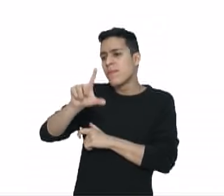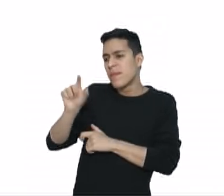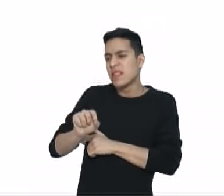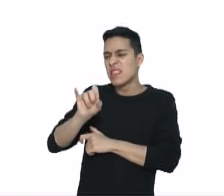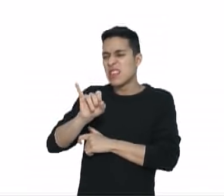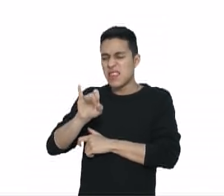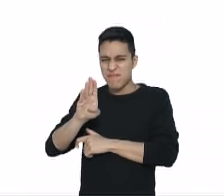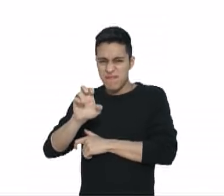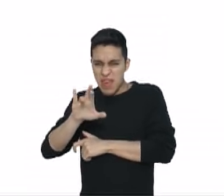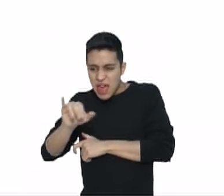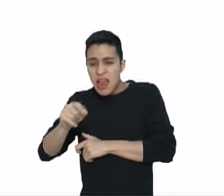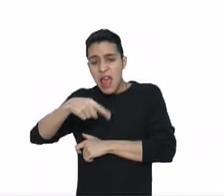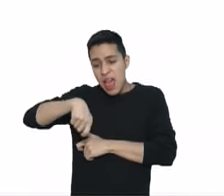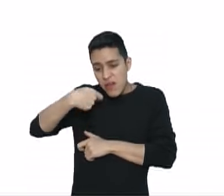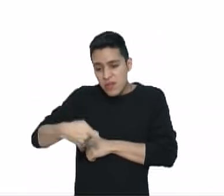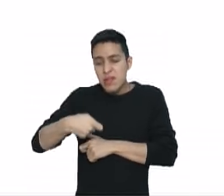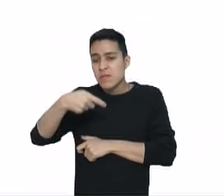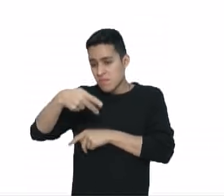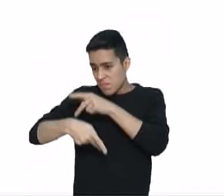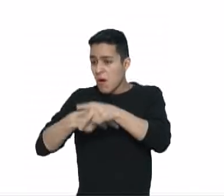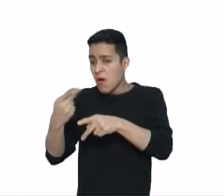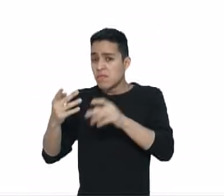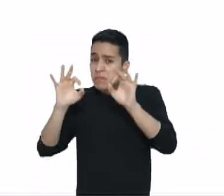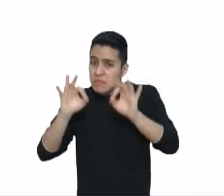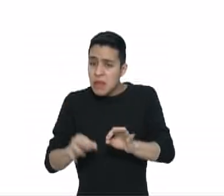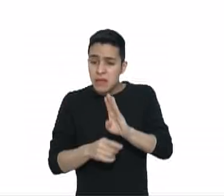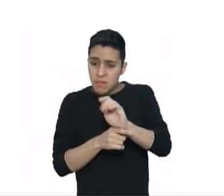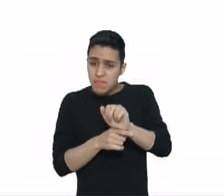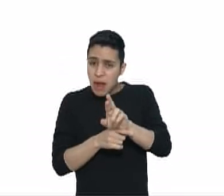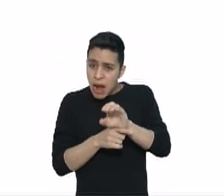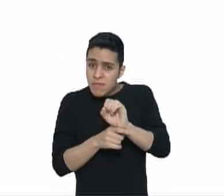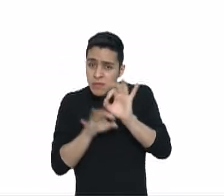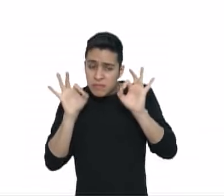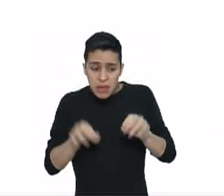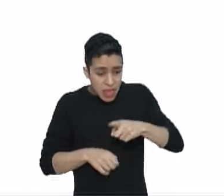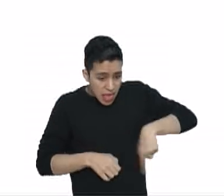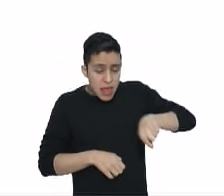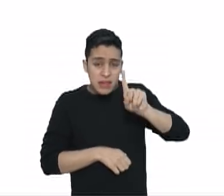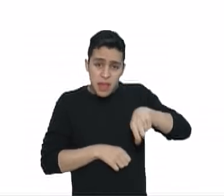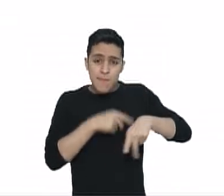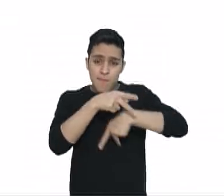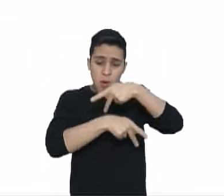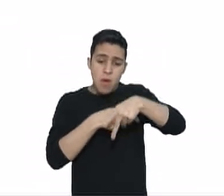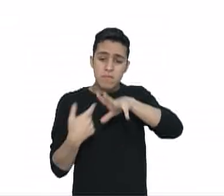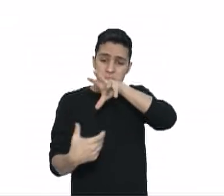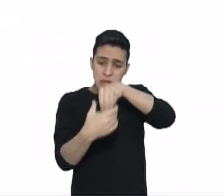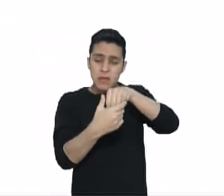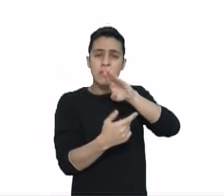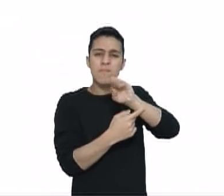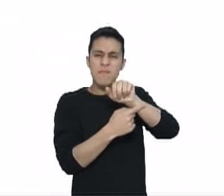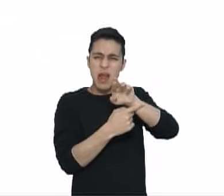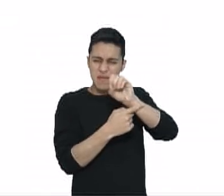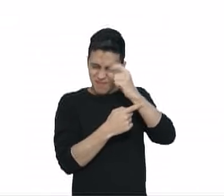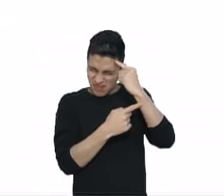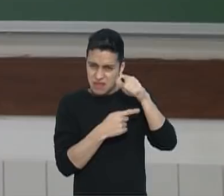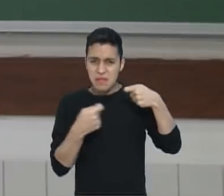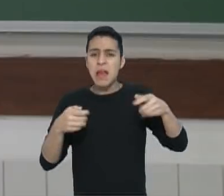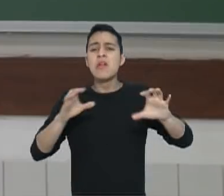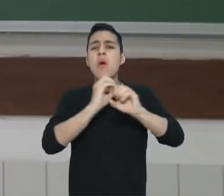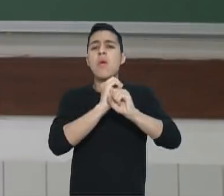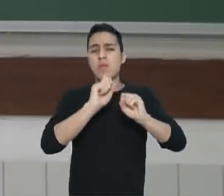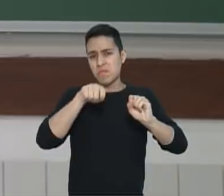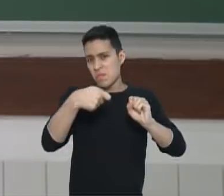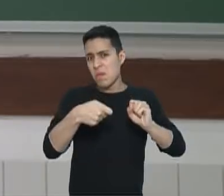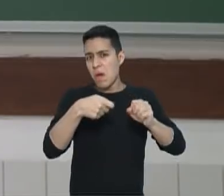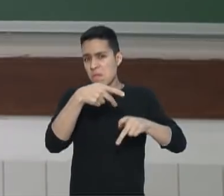considerados um dos vários povos chamados de bárbaros. Sim, os visigodos, eles são bárbaros, sim. Considerações sobre